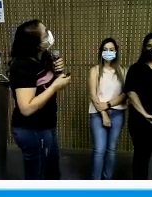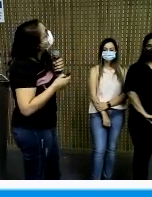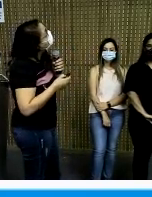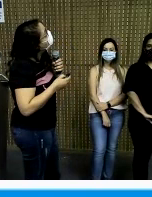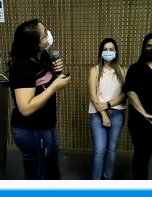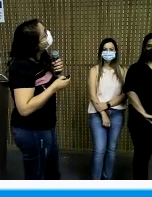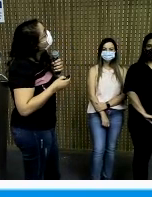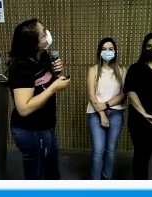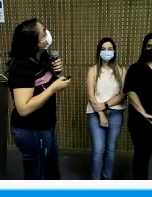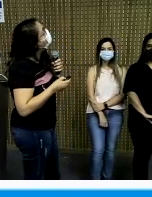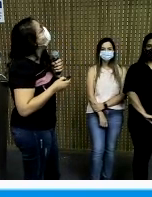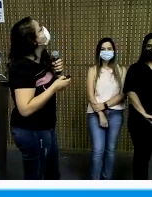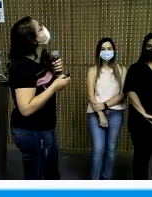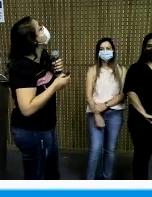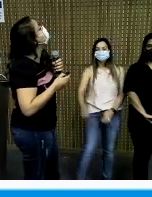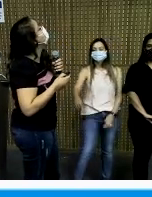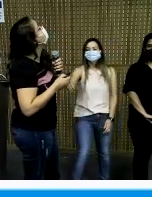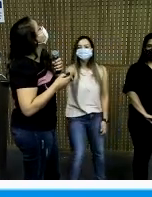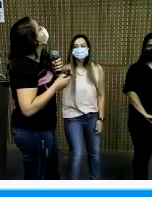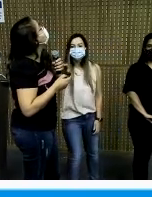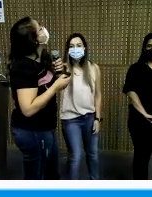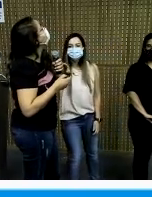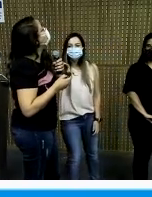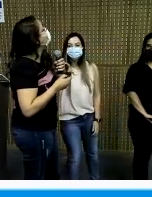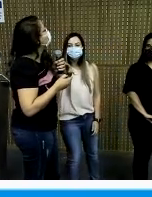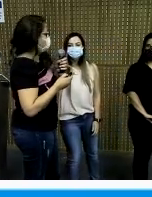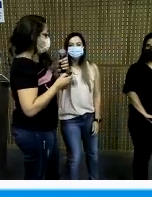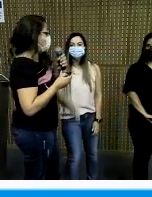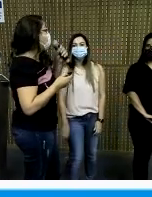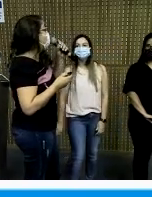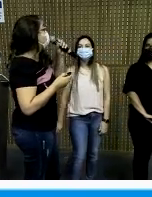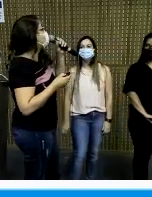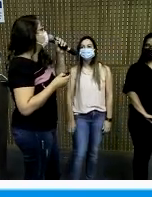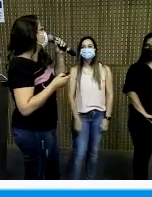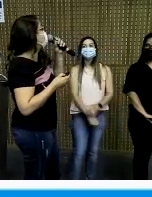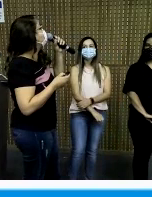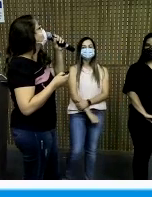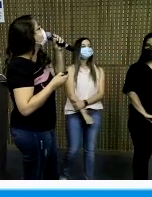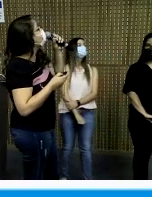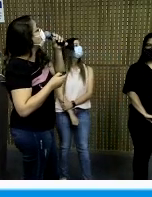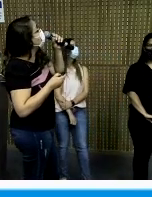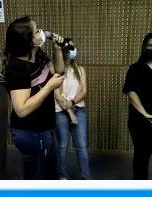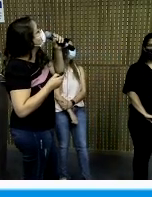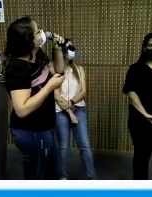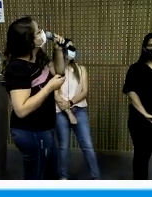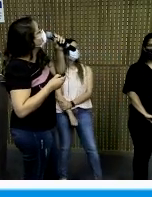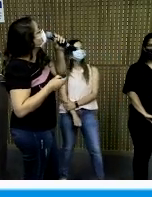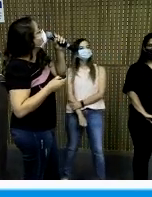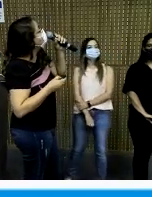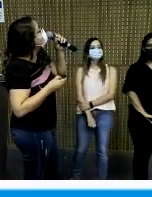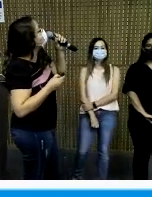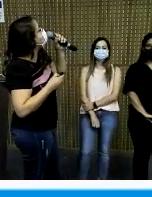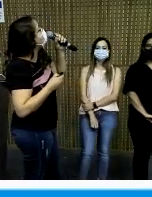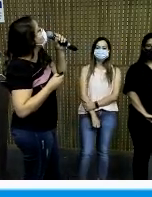montou, né? Colocou um biombo, colocou a mesa, né? Está saindo a voz, não? Tá? A gente colocou, então, o biombo,